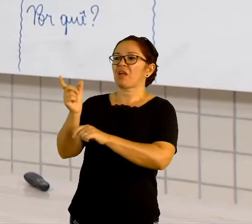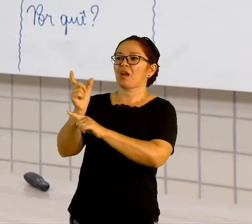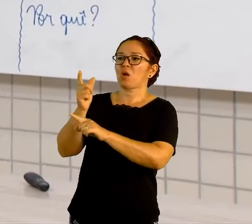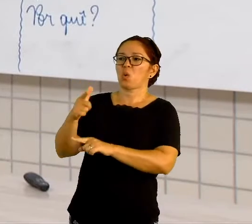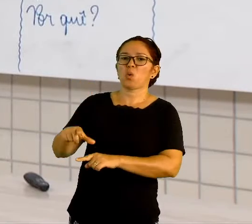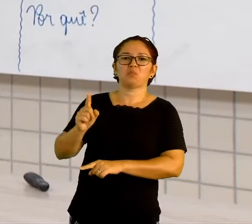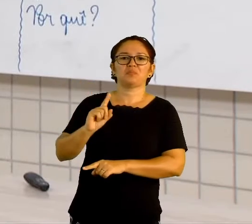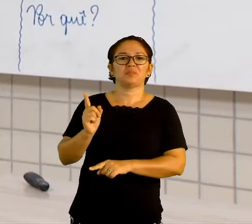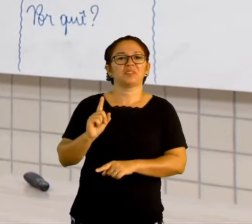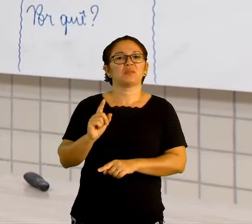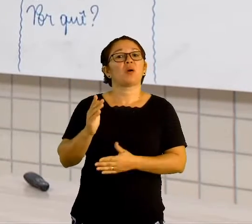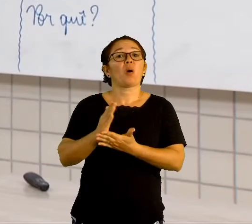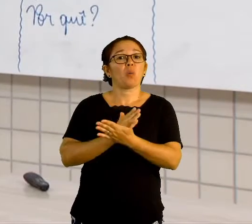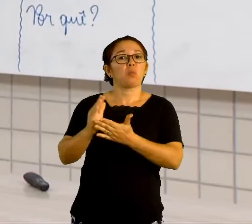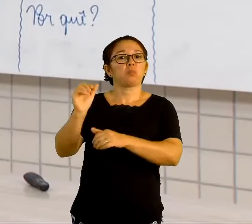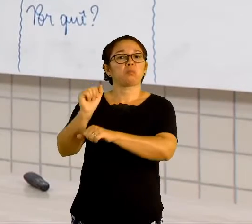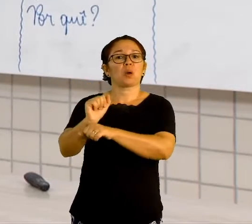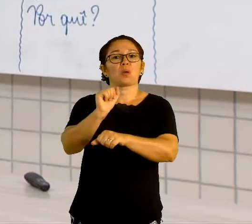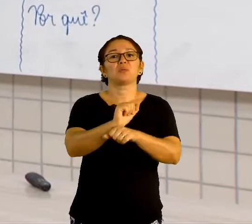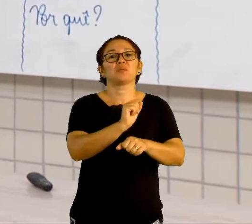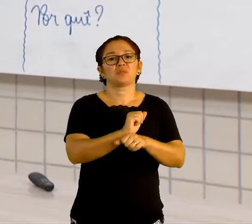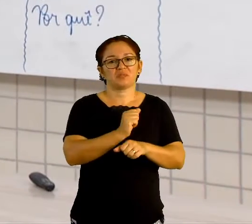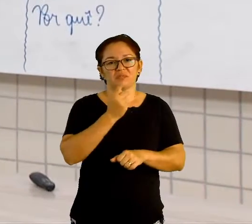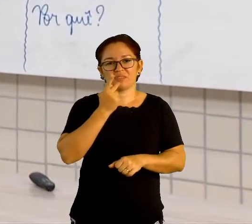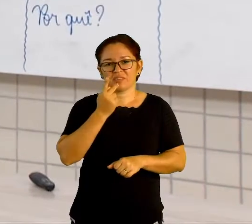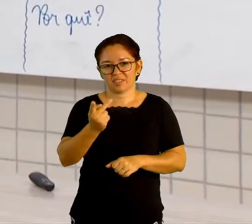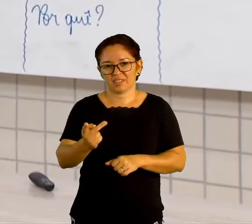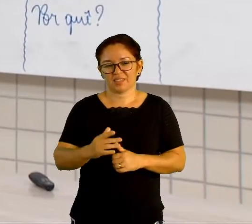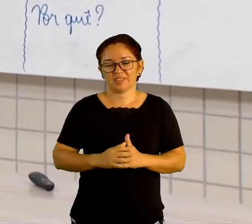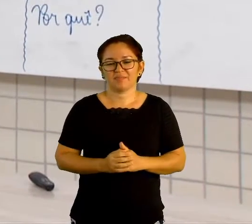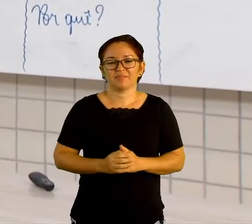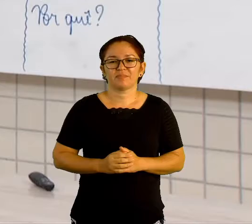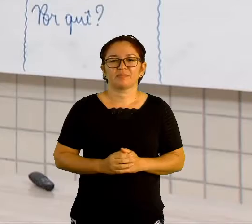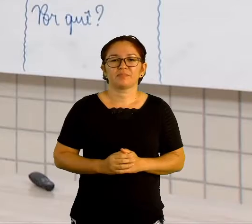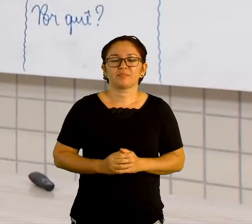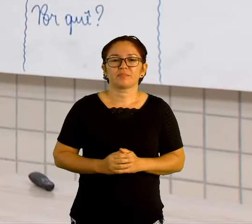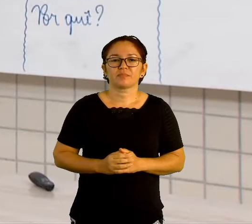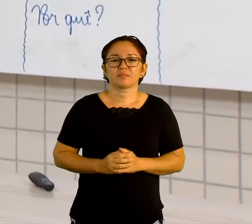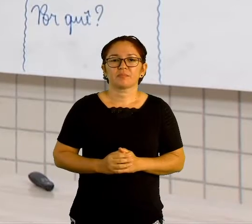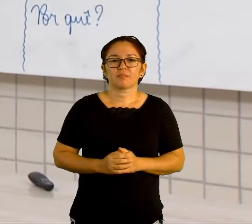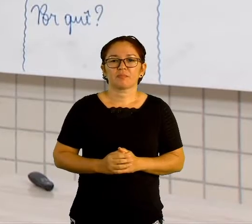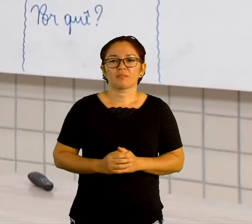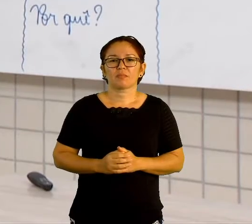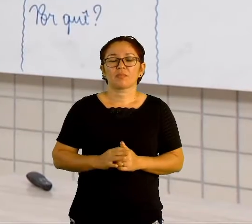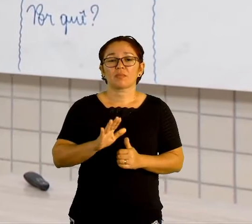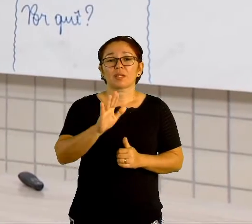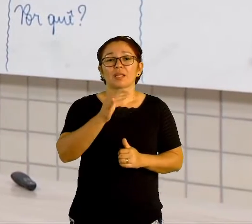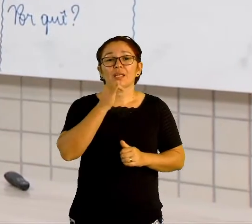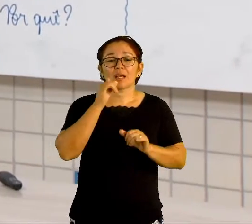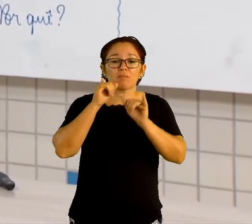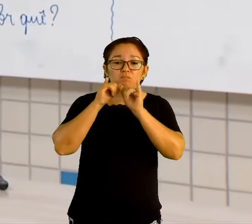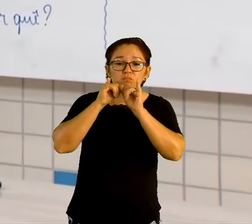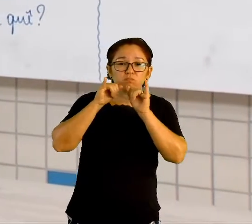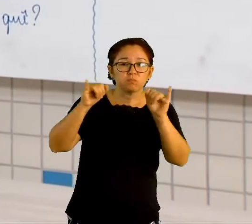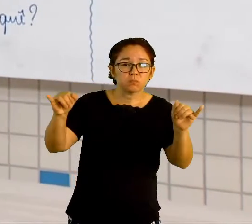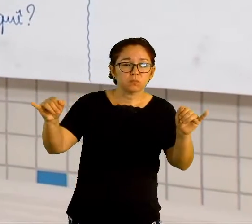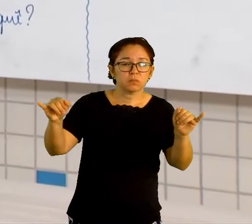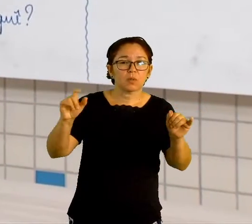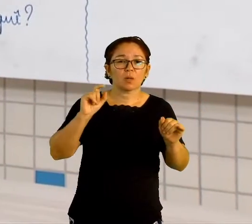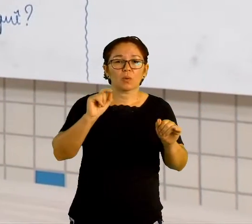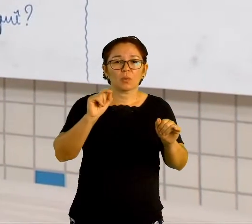uma forma mais direta. Ela é imparcial. Por que ela é imparcial? Quando a gente fala que a